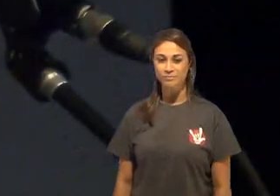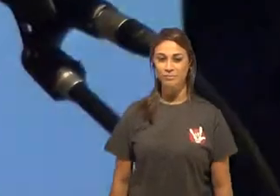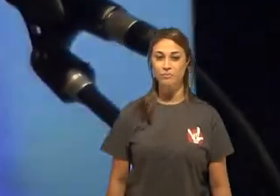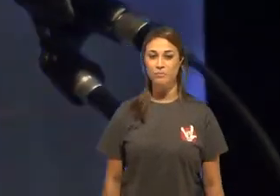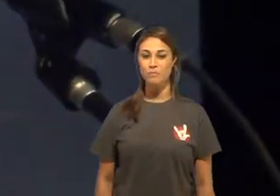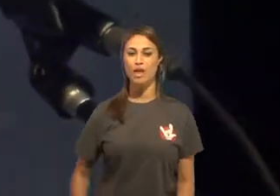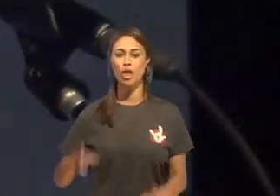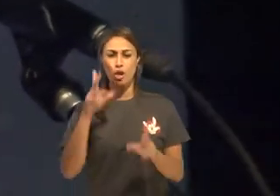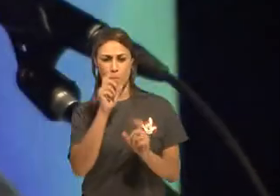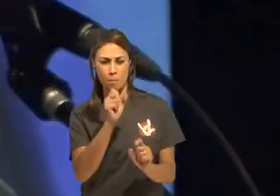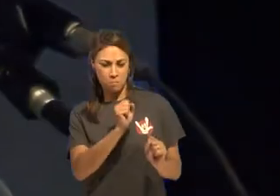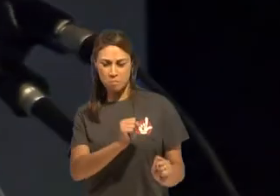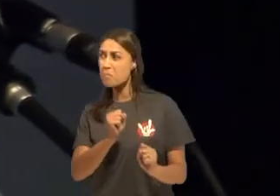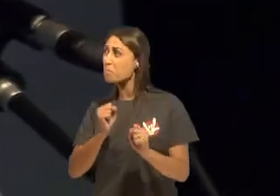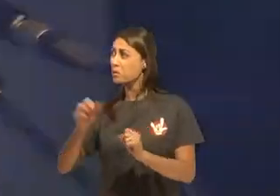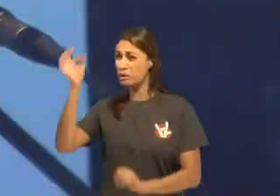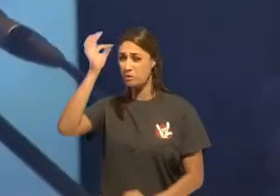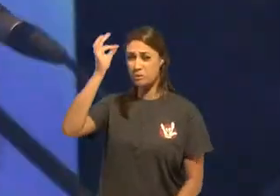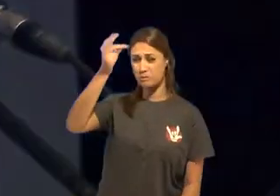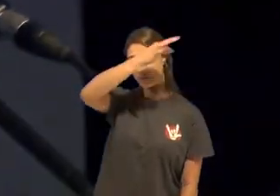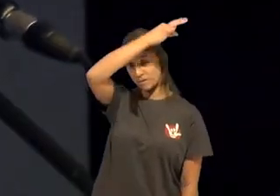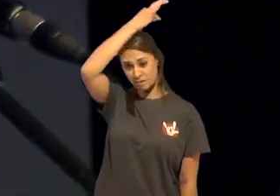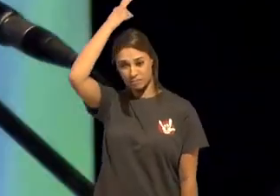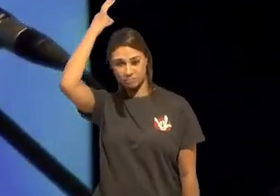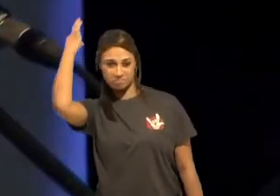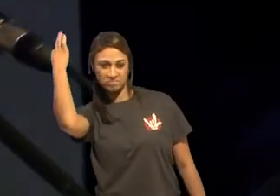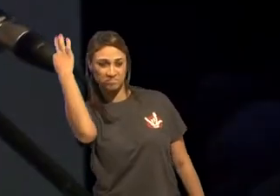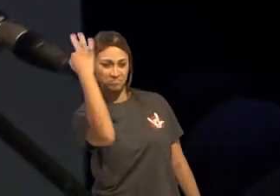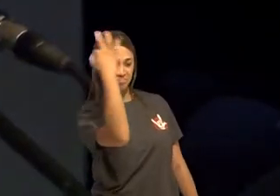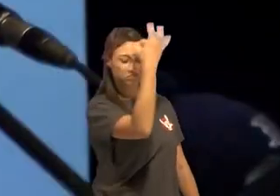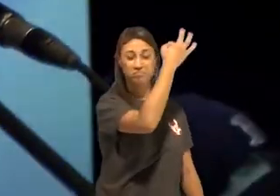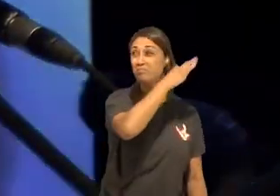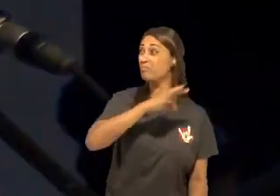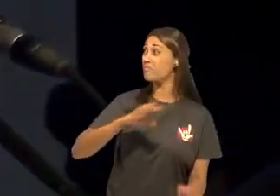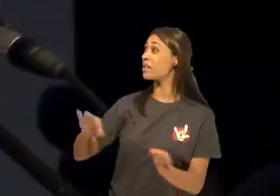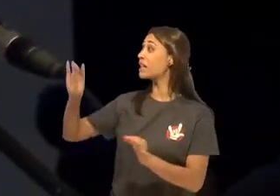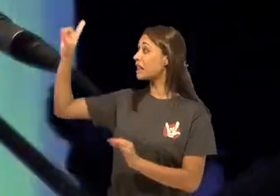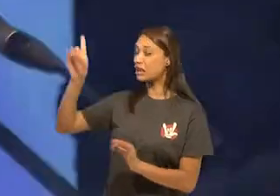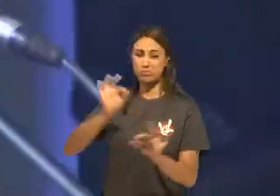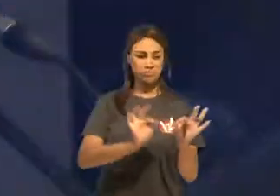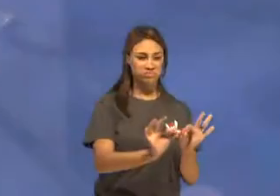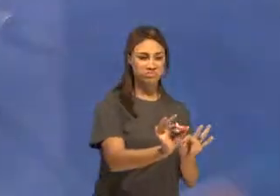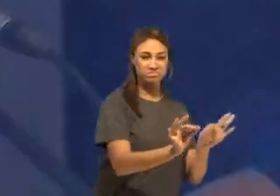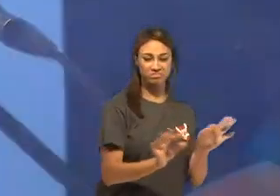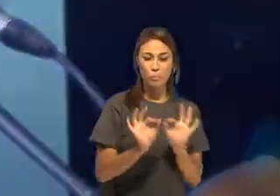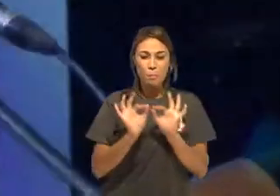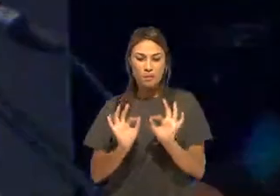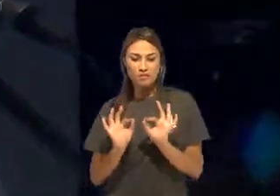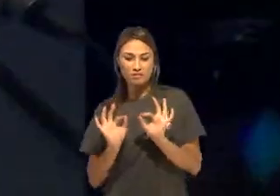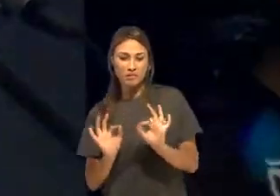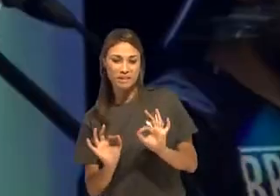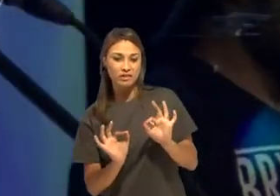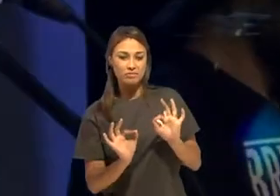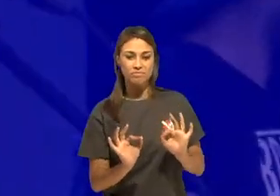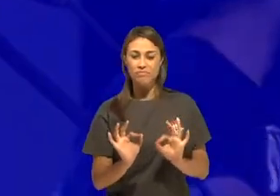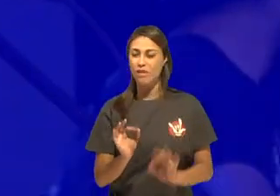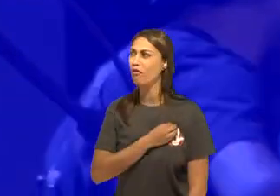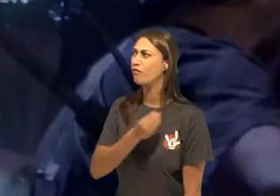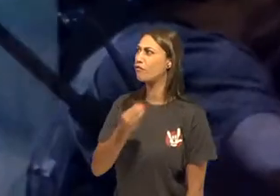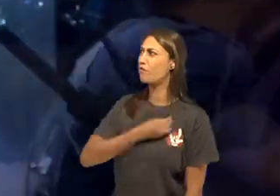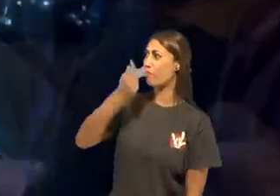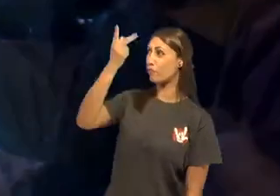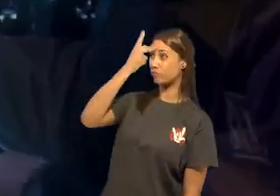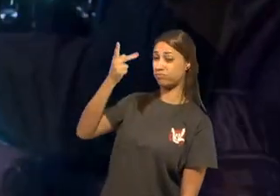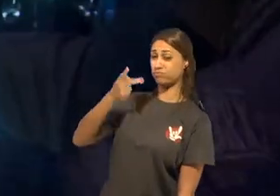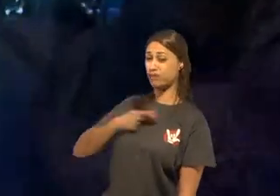do Espírito para eu viver, o plano perfeito que meu Pai sonhou. Vivo não